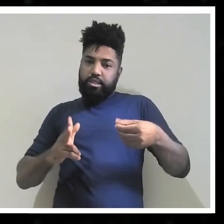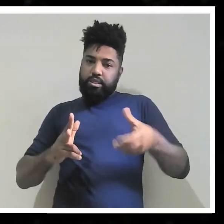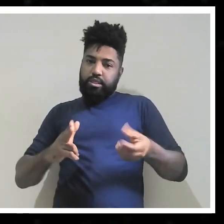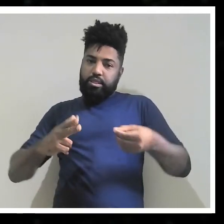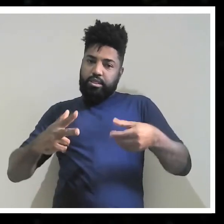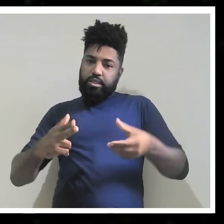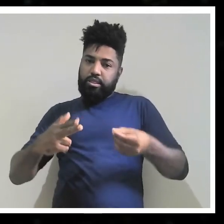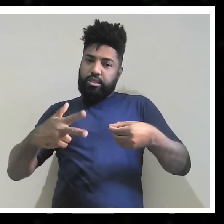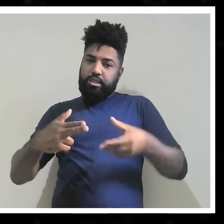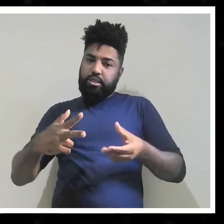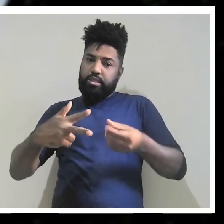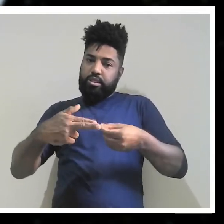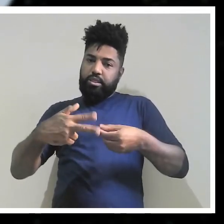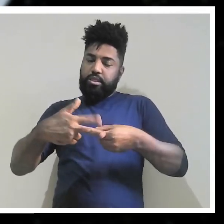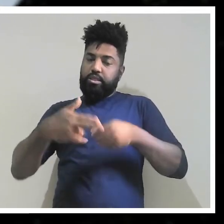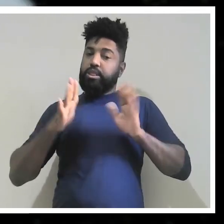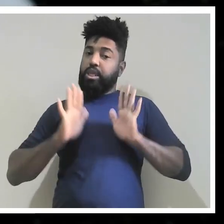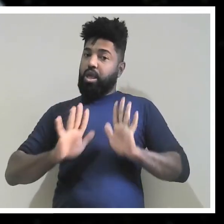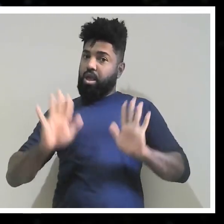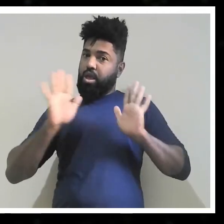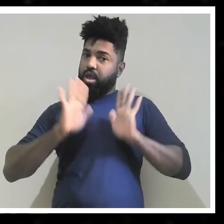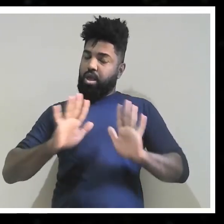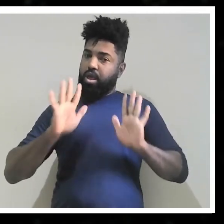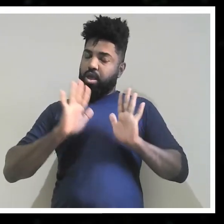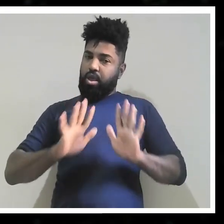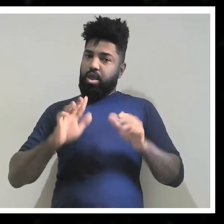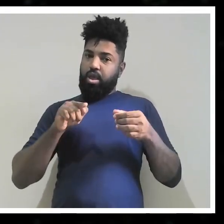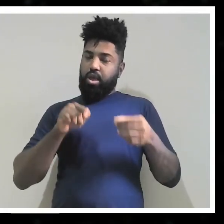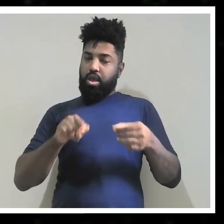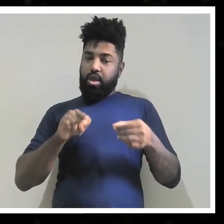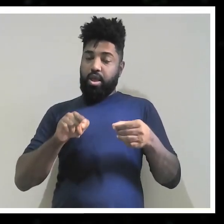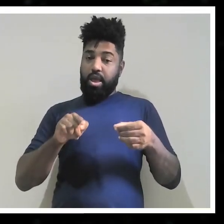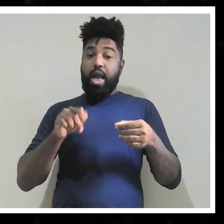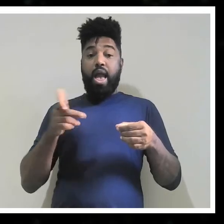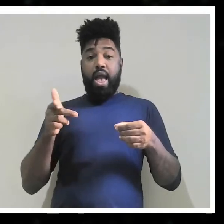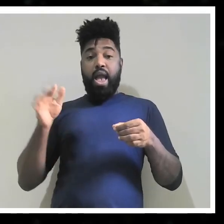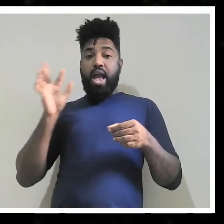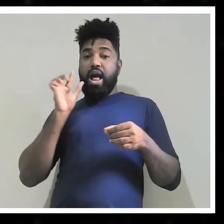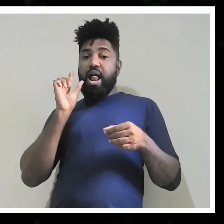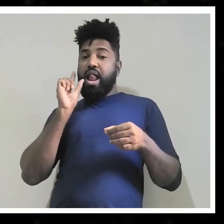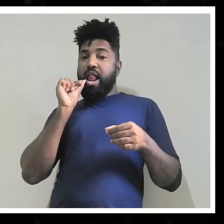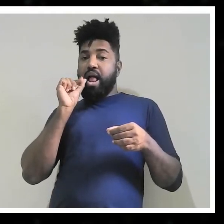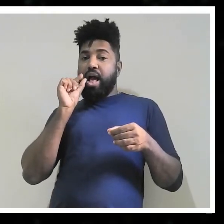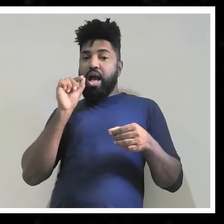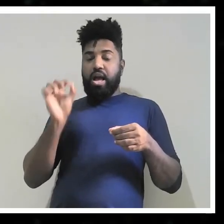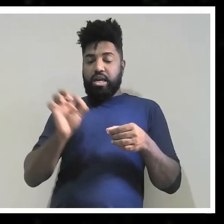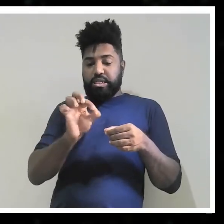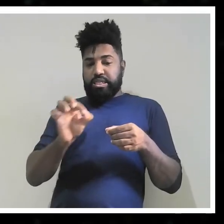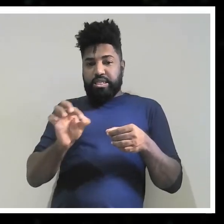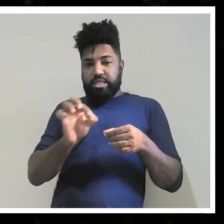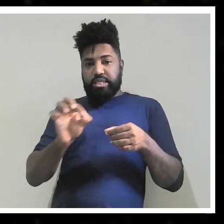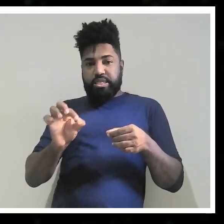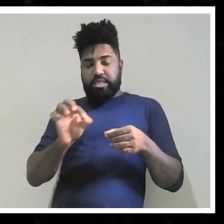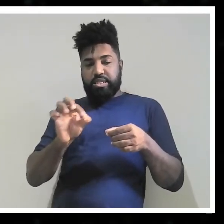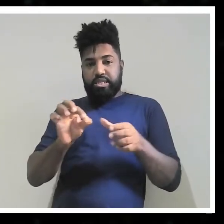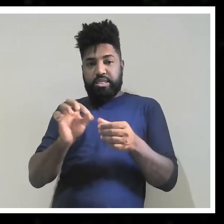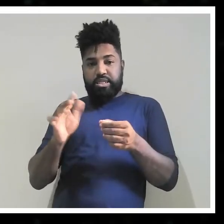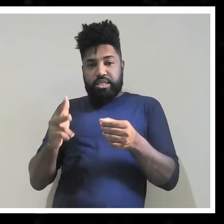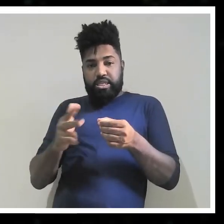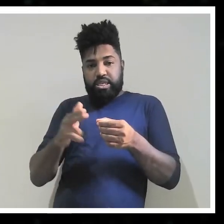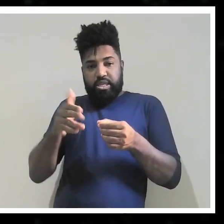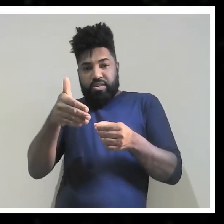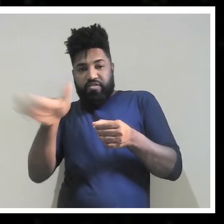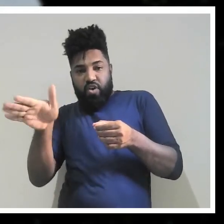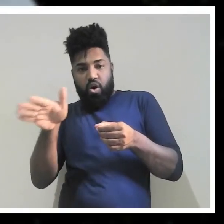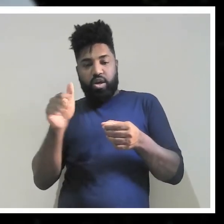De preferência você tenta deixar o papel com grafite fora do disco que você vai cortar para evitar ainda mais a chance de contaminação